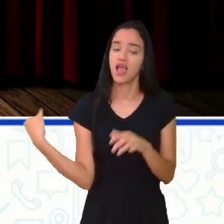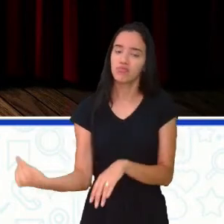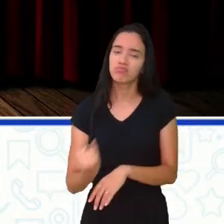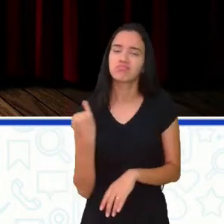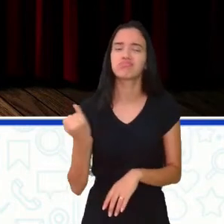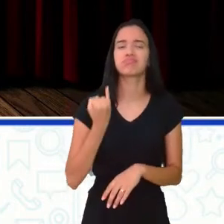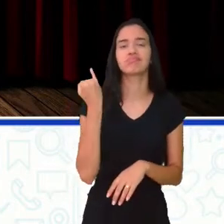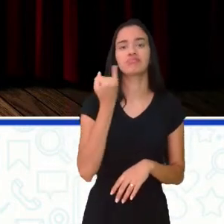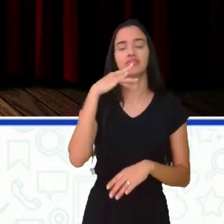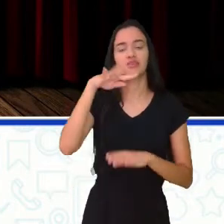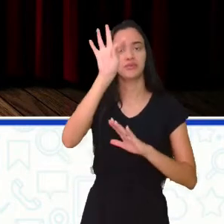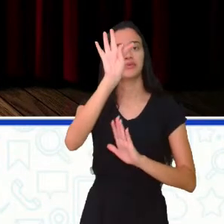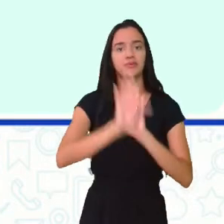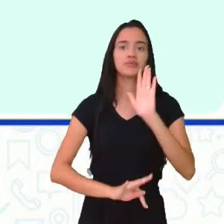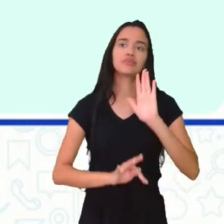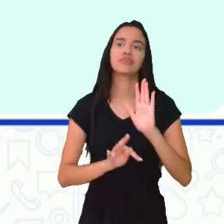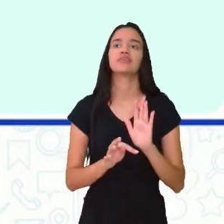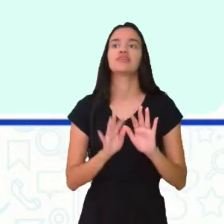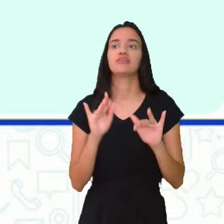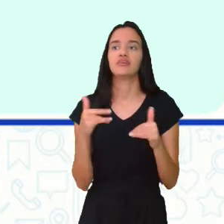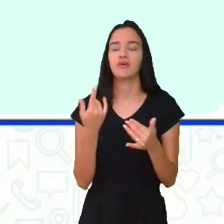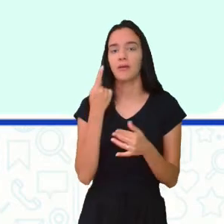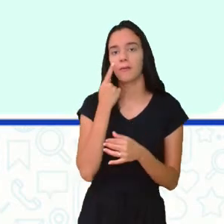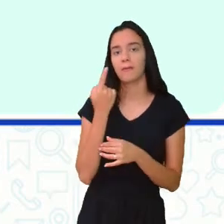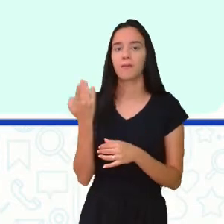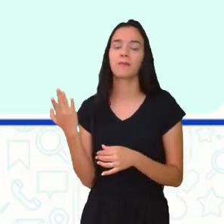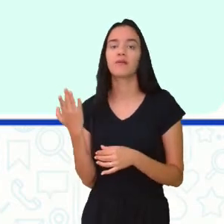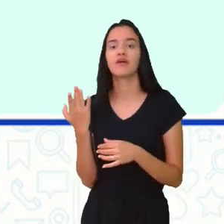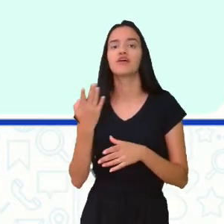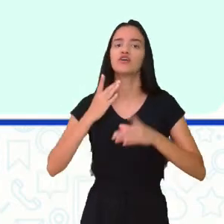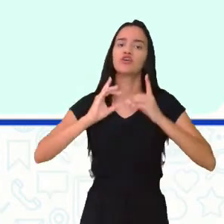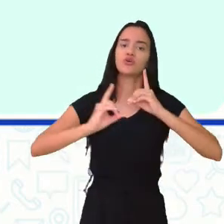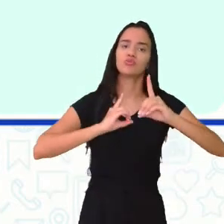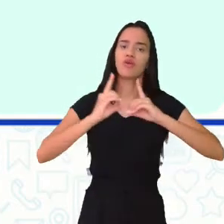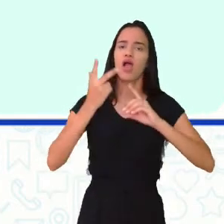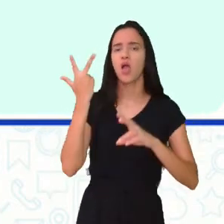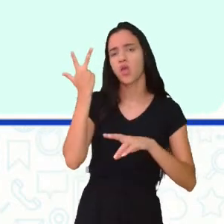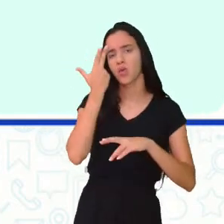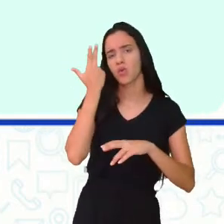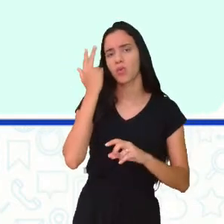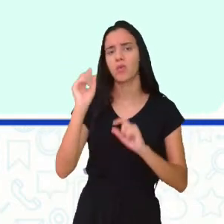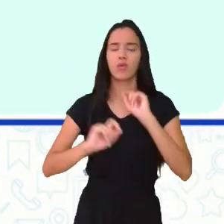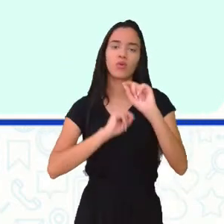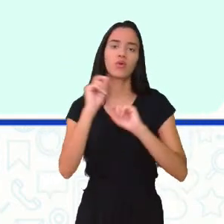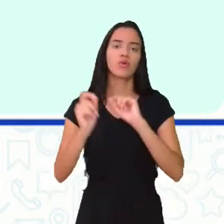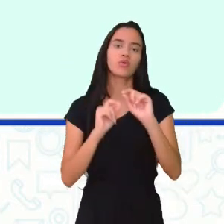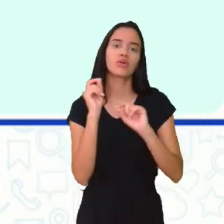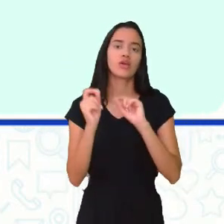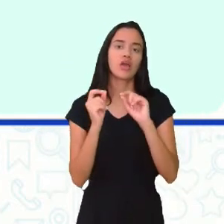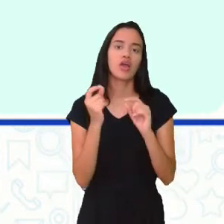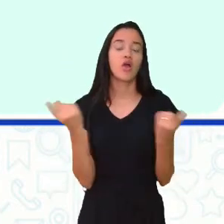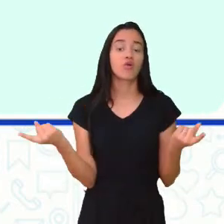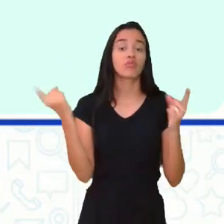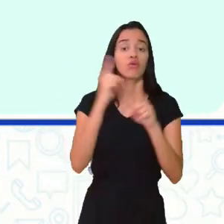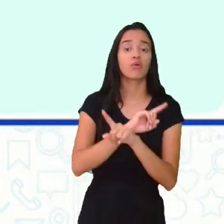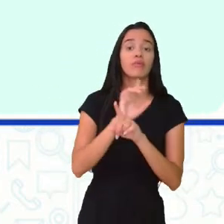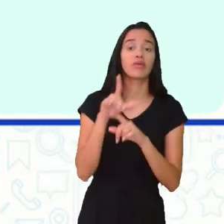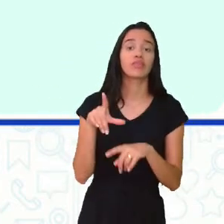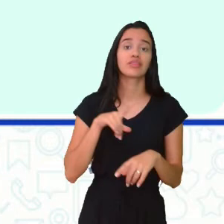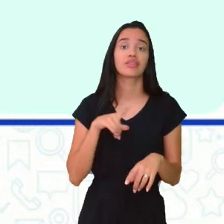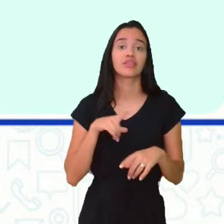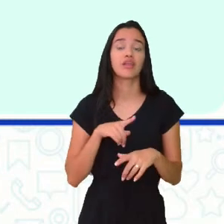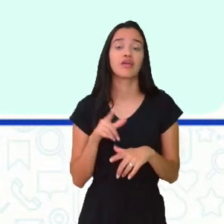essencial de um texto dramático. No diálogo é comum haver oposição e uma luta